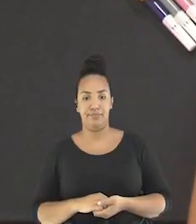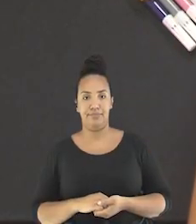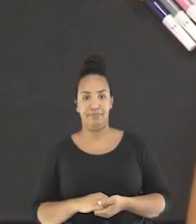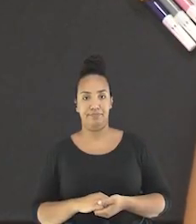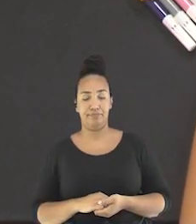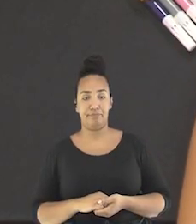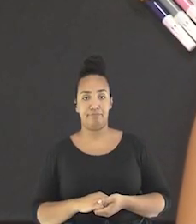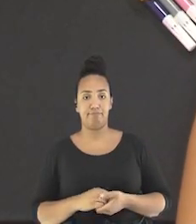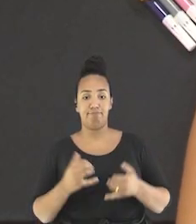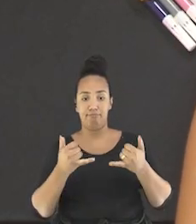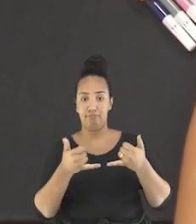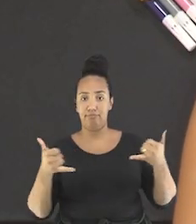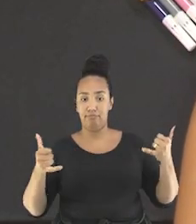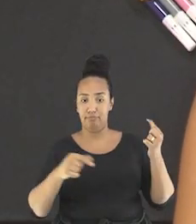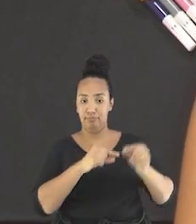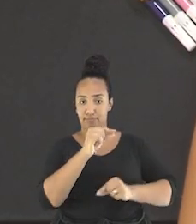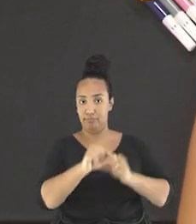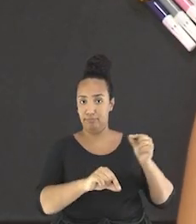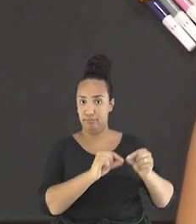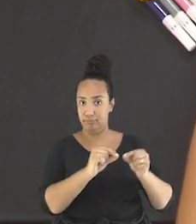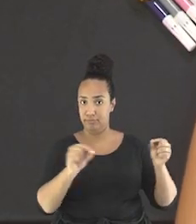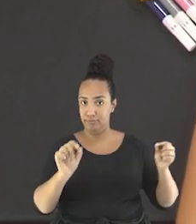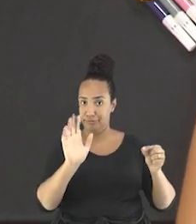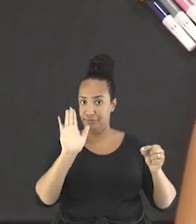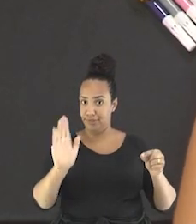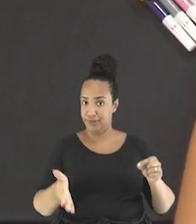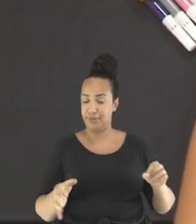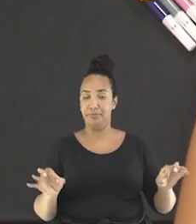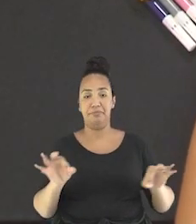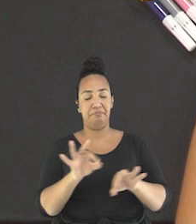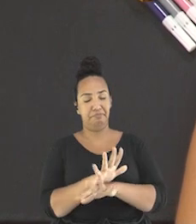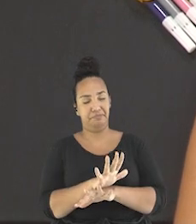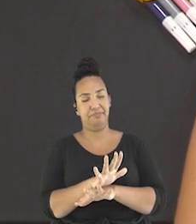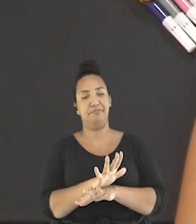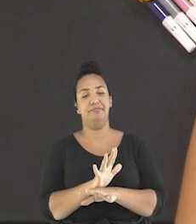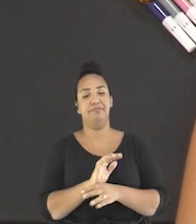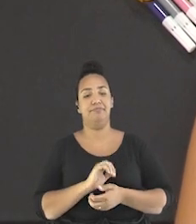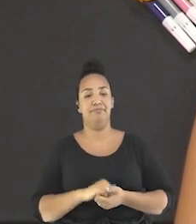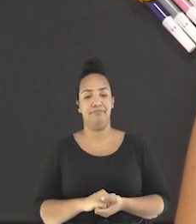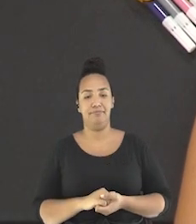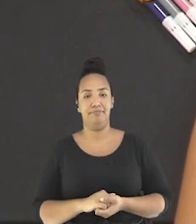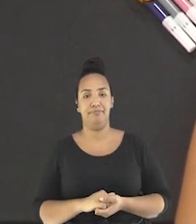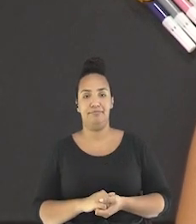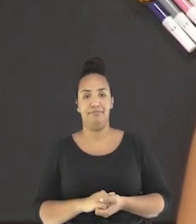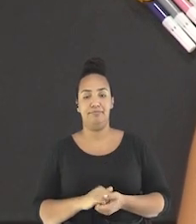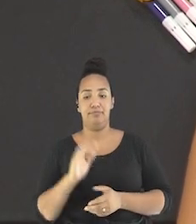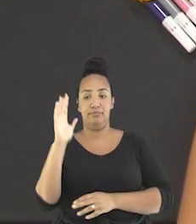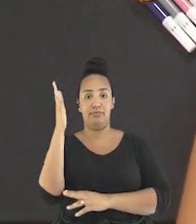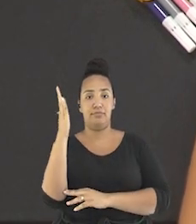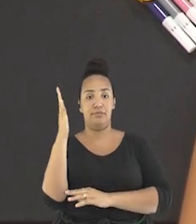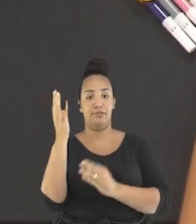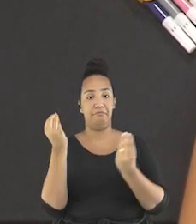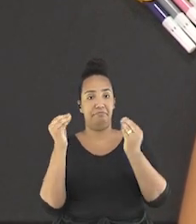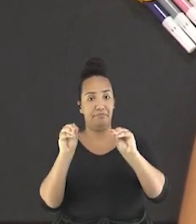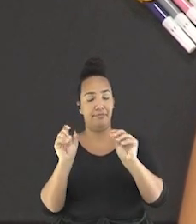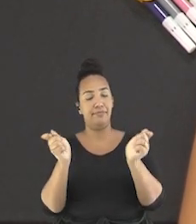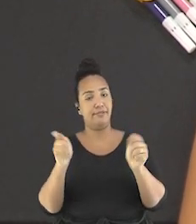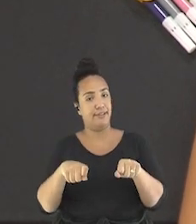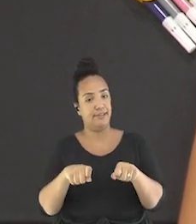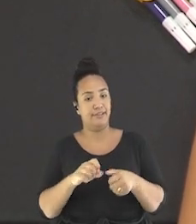Depois de passar a linha aqui no nosso gravetinho, tá pronto o nosso quadro para pendurar na